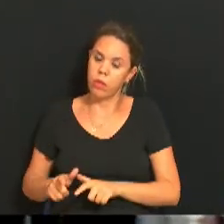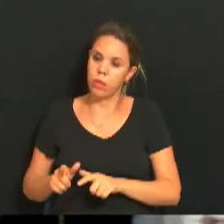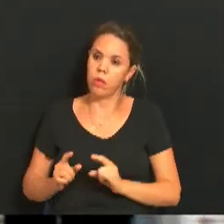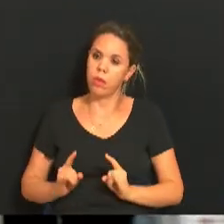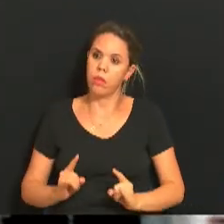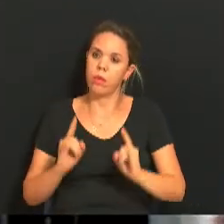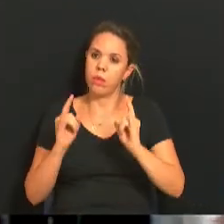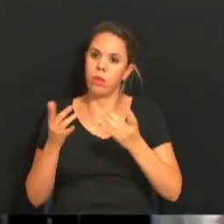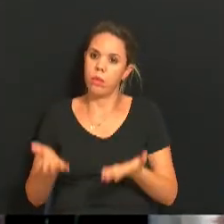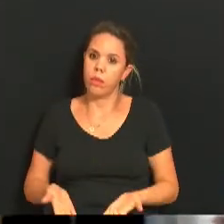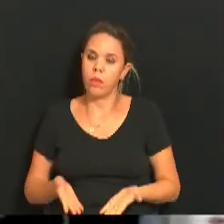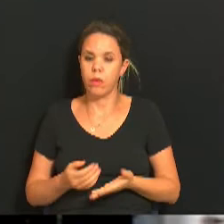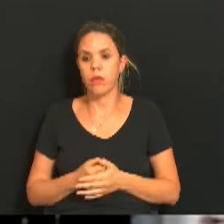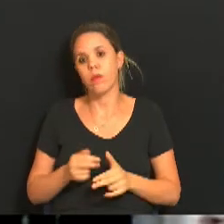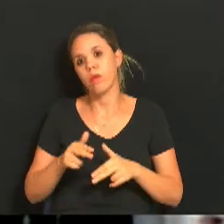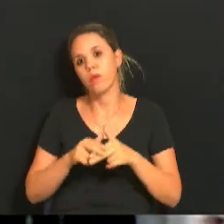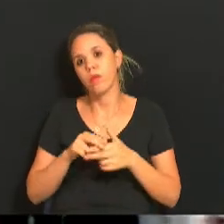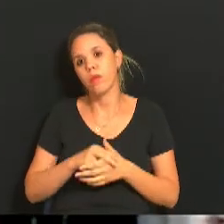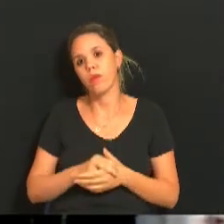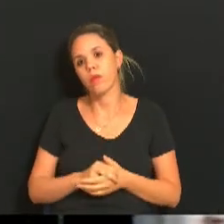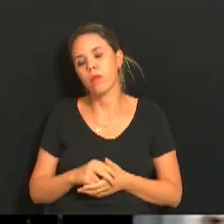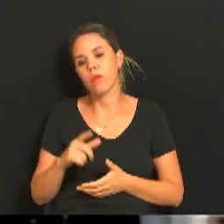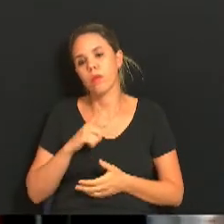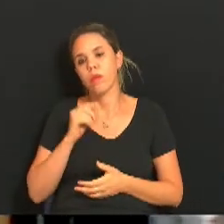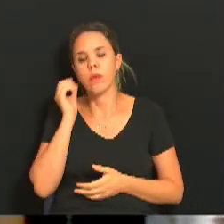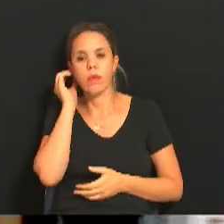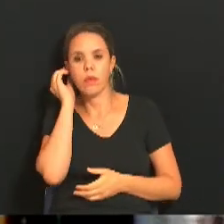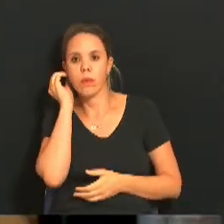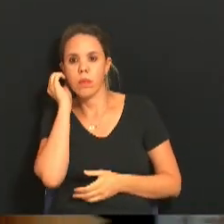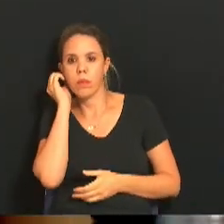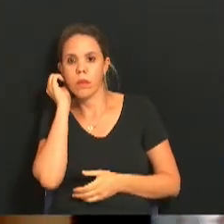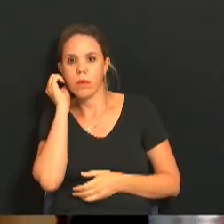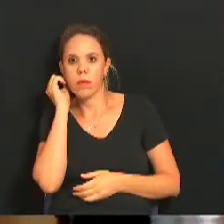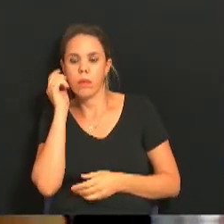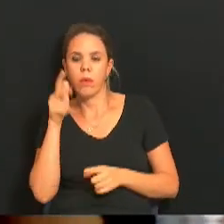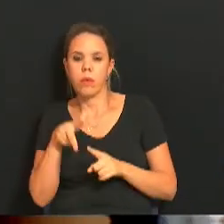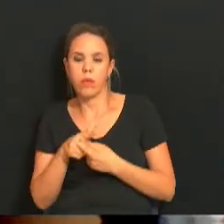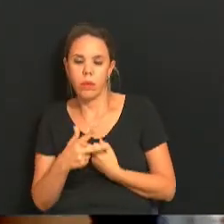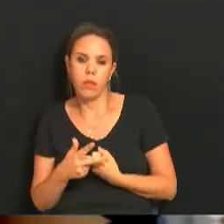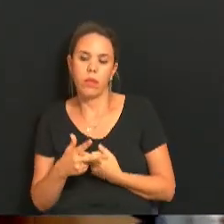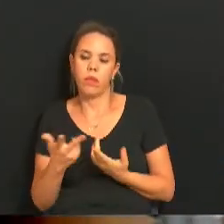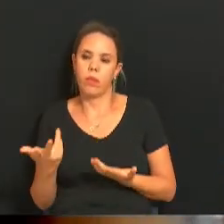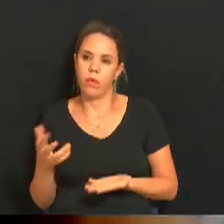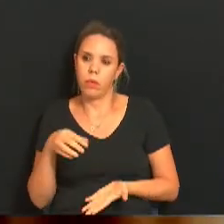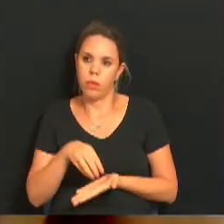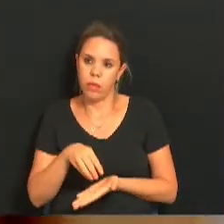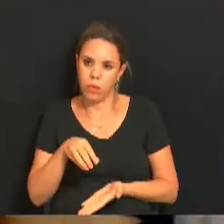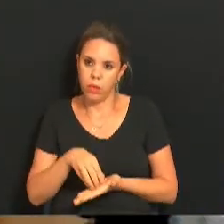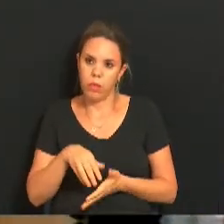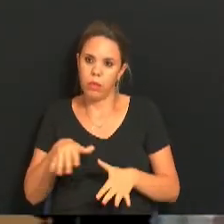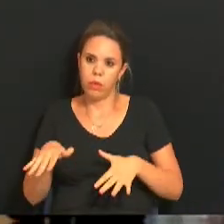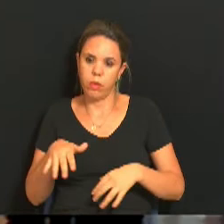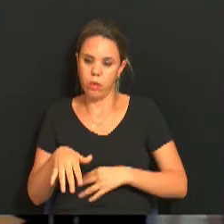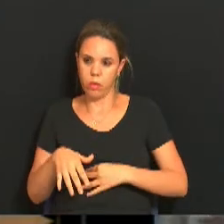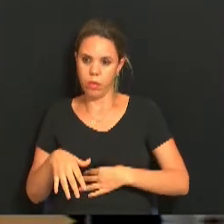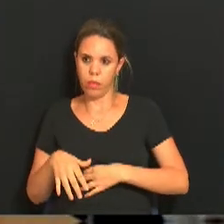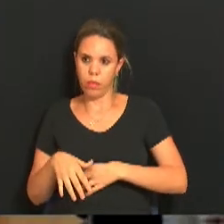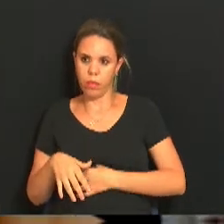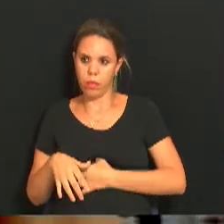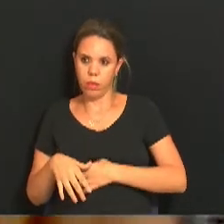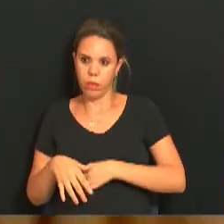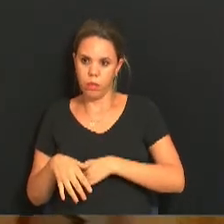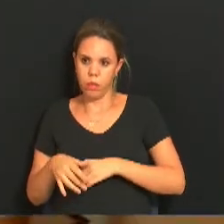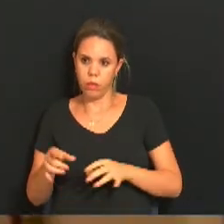imóveis aqui mas também é ter está recuperando os pouco mais de uma agência de desenvolvimento ainda que prontamente